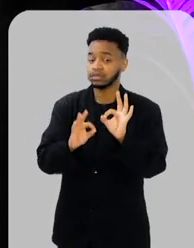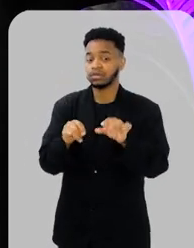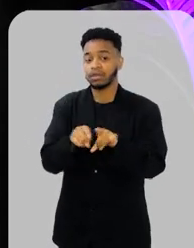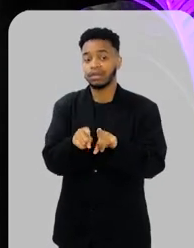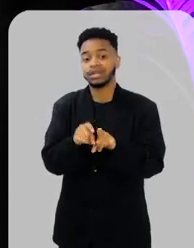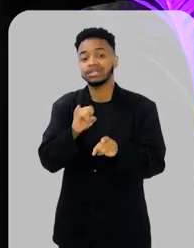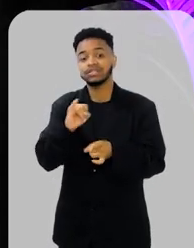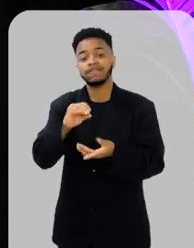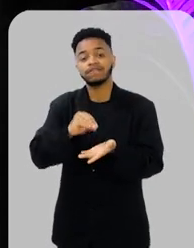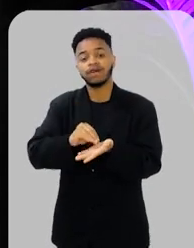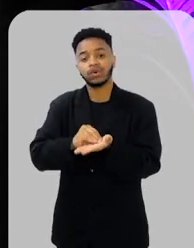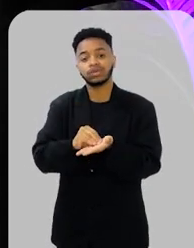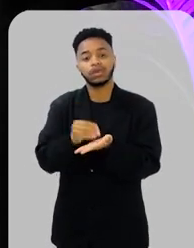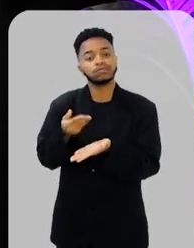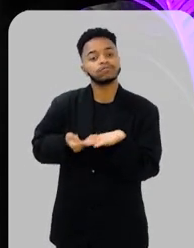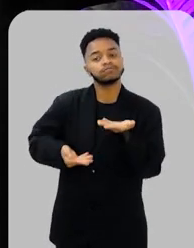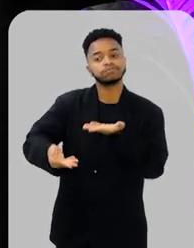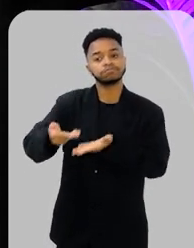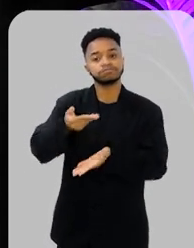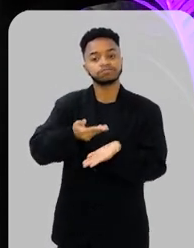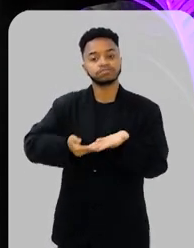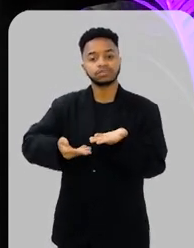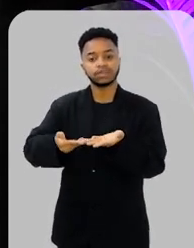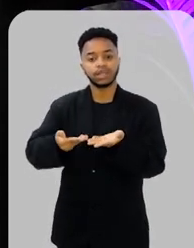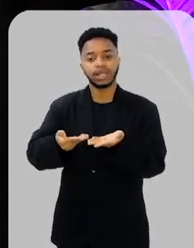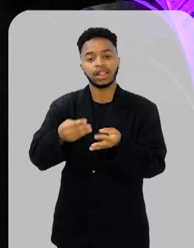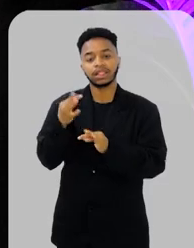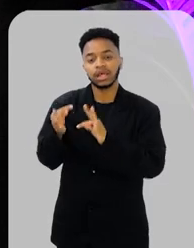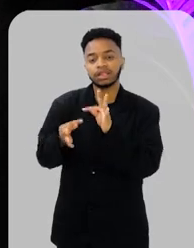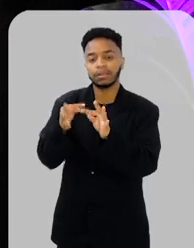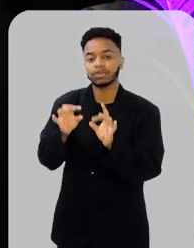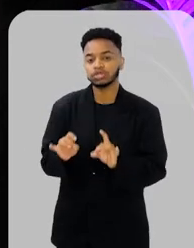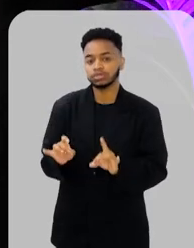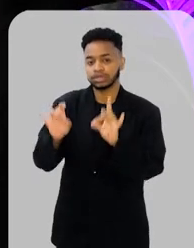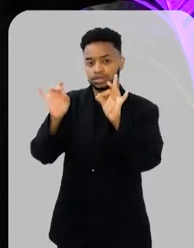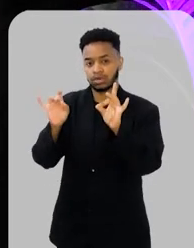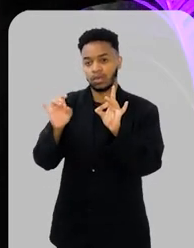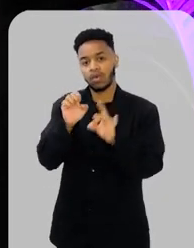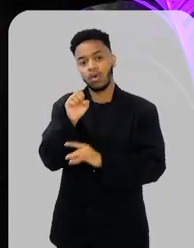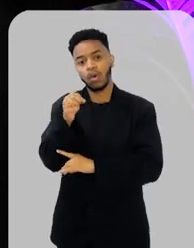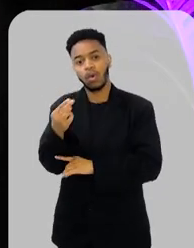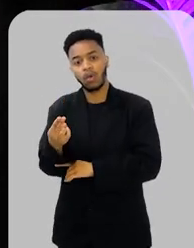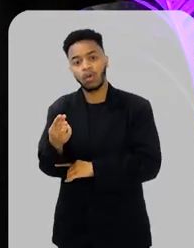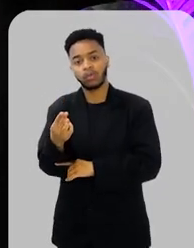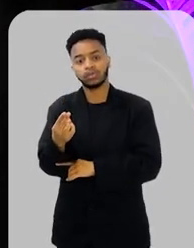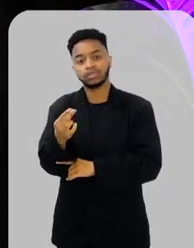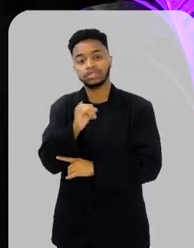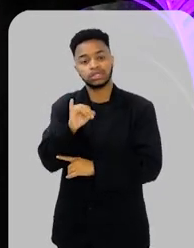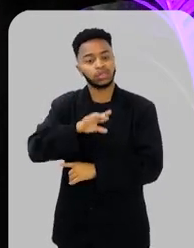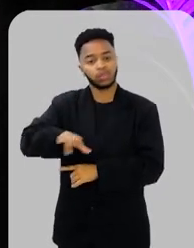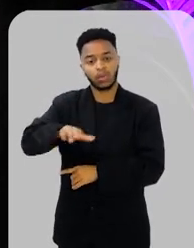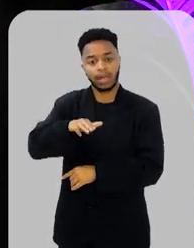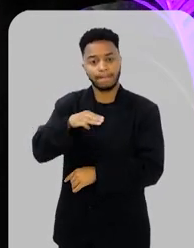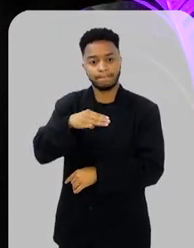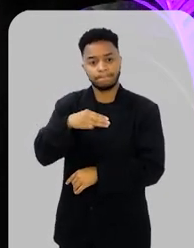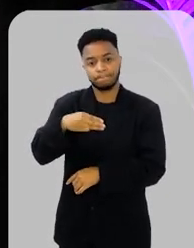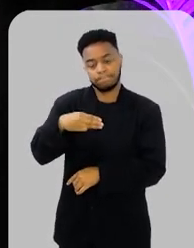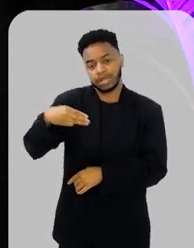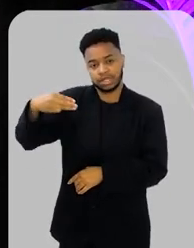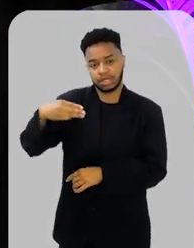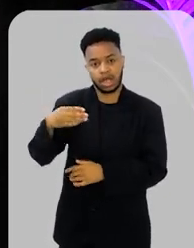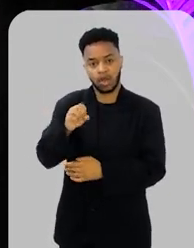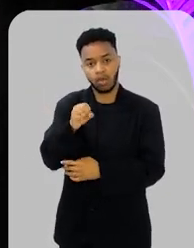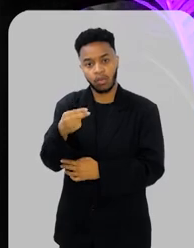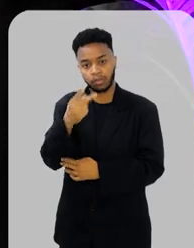prévia e sem ter uma dinâmica que seja um tratamento especializado, ou seja, sem ser uma pessoa militar,